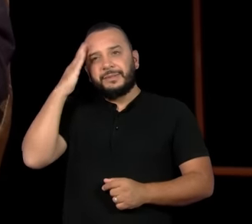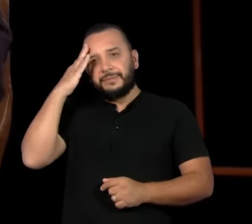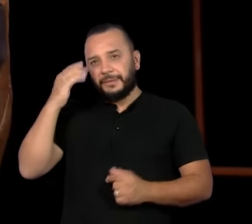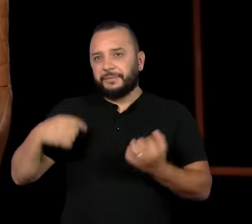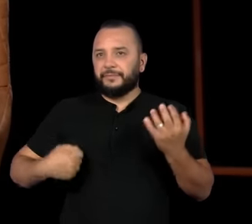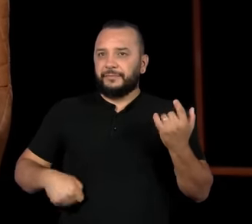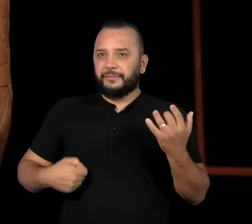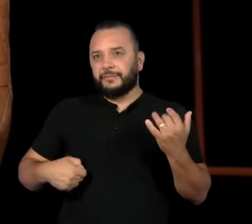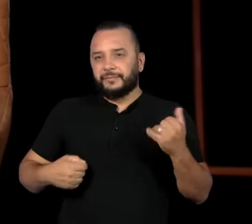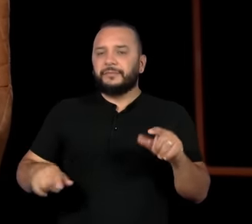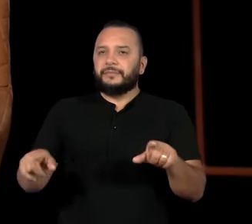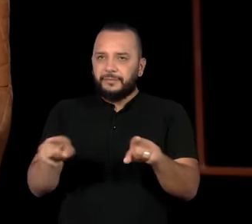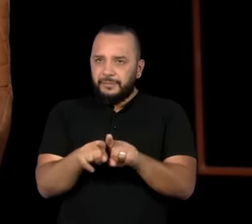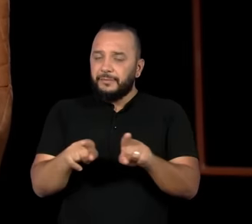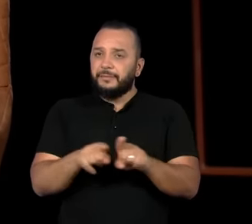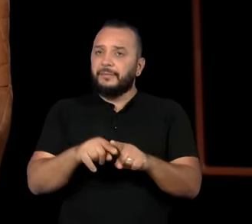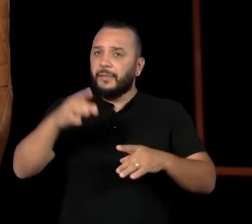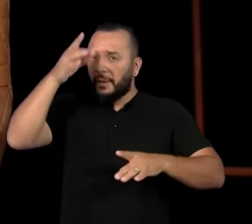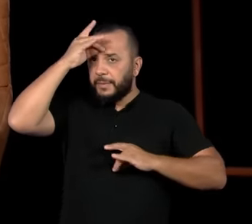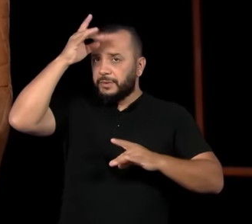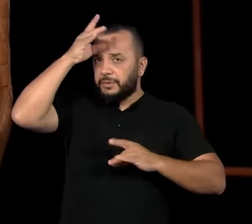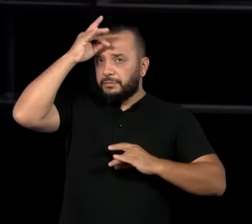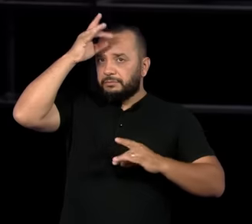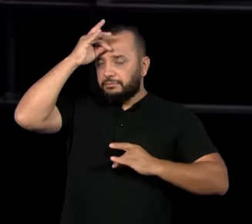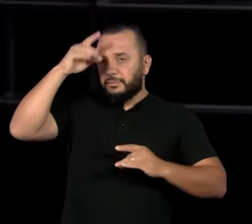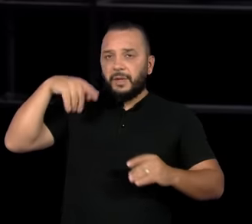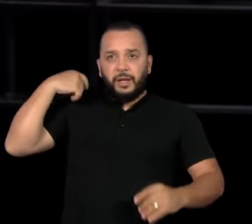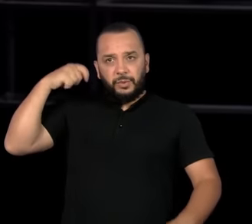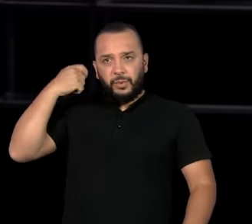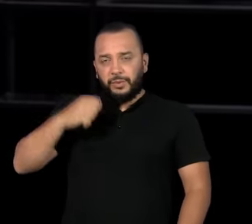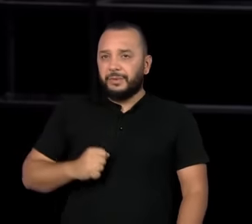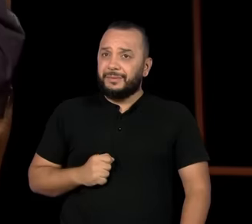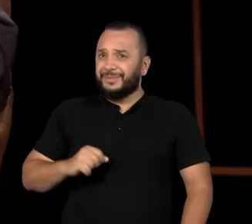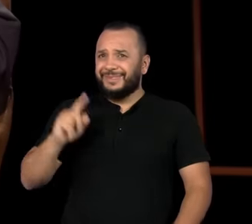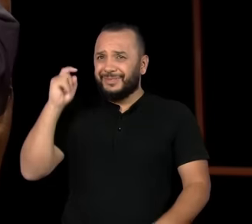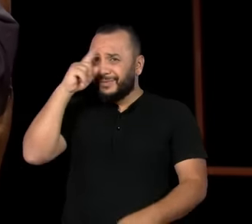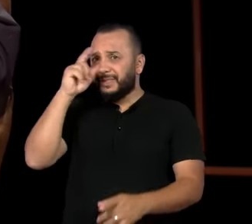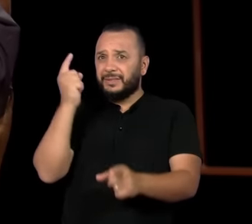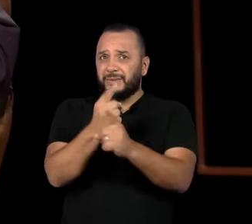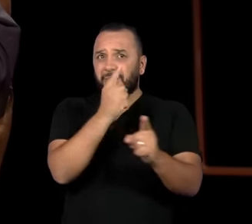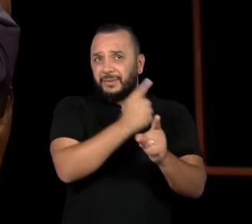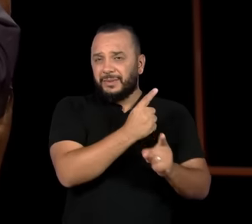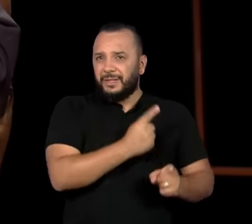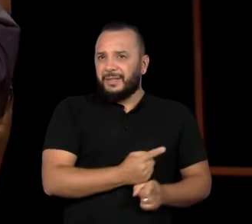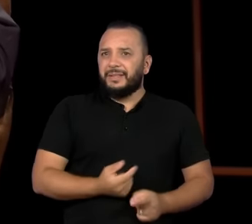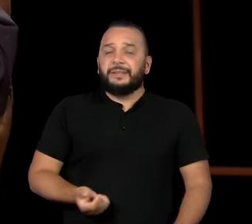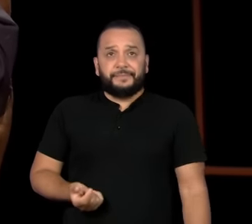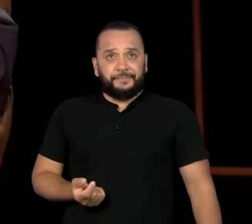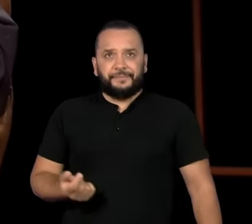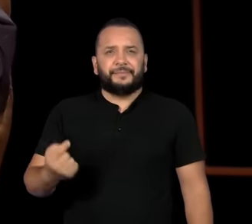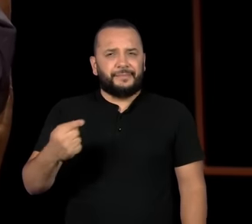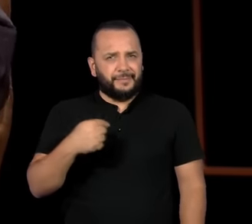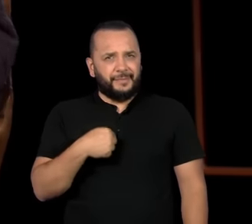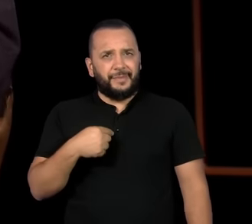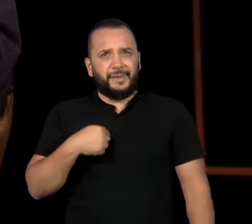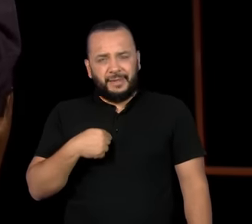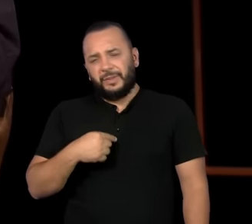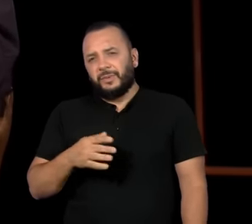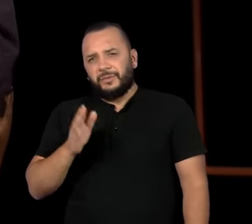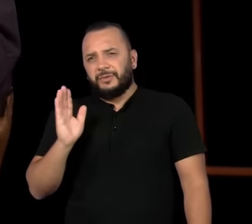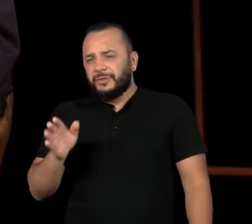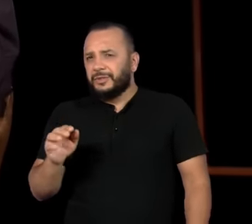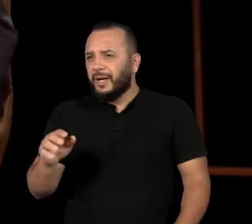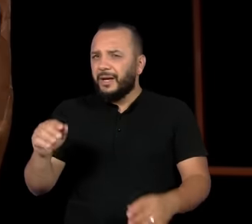e pudesse fazer o papel. Né? E não estava encontrando. E eu ouvi, por acaso,